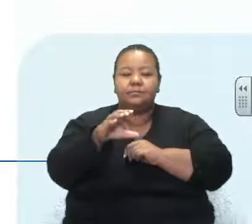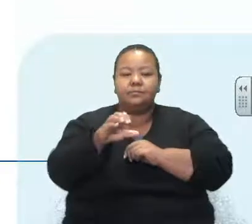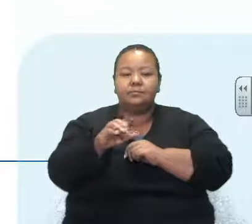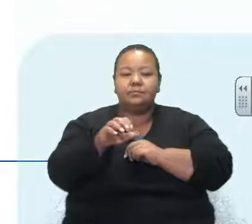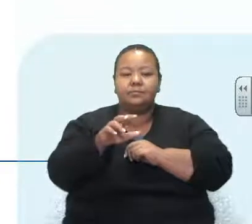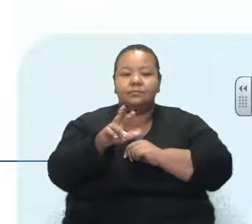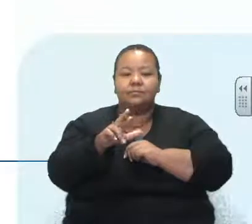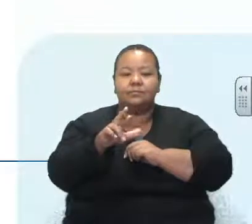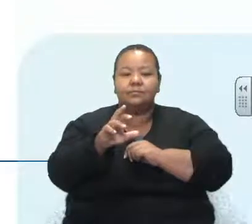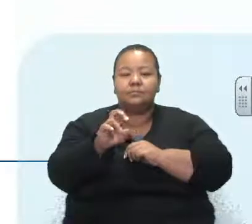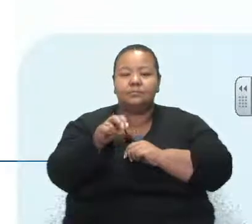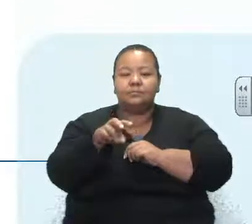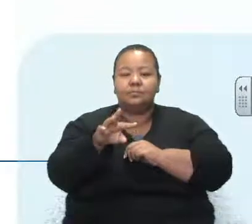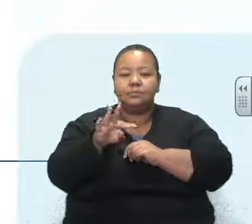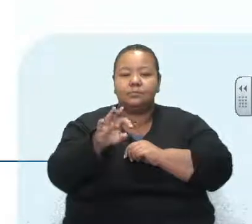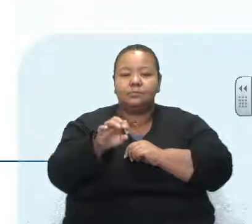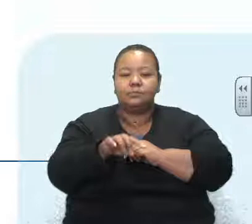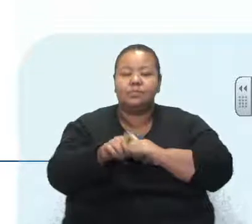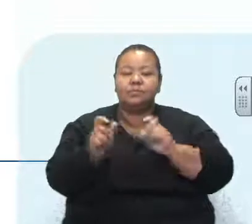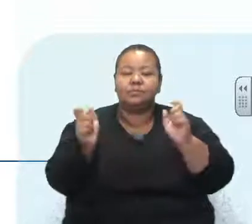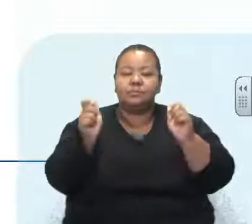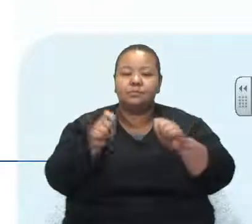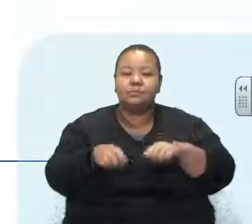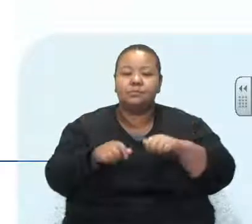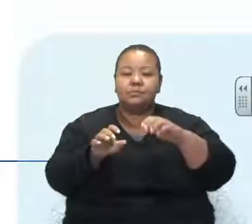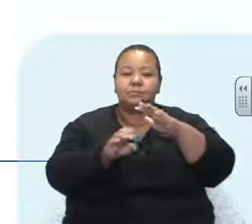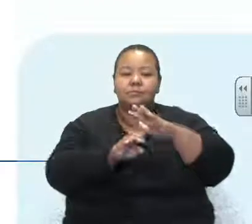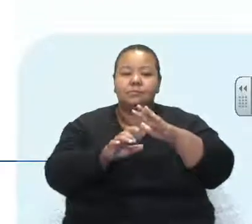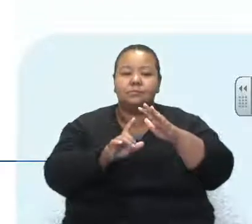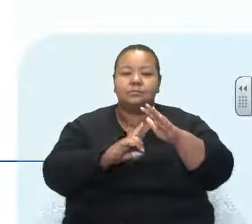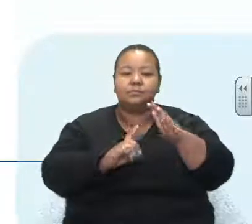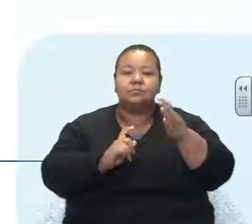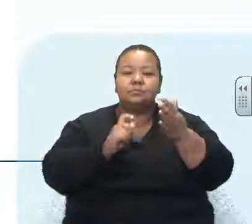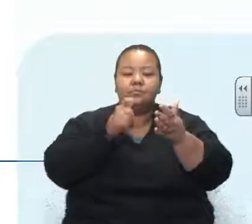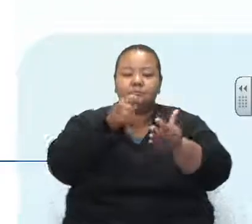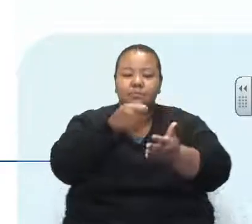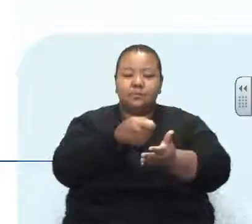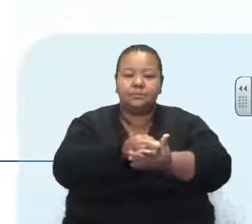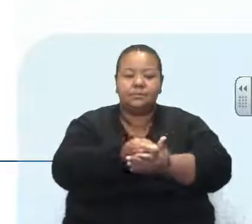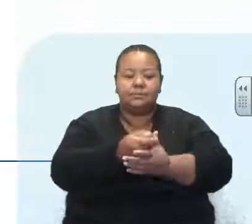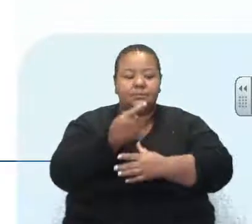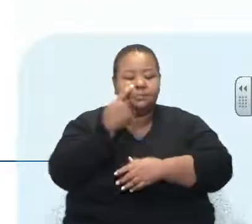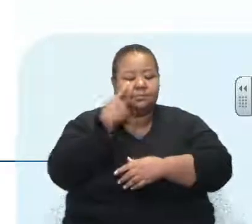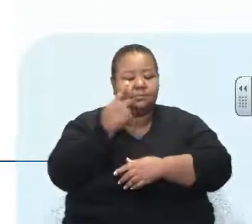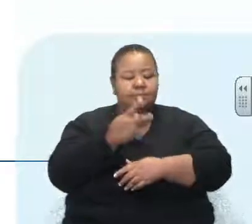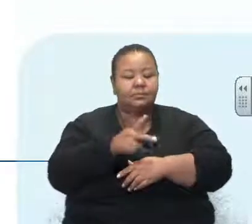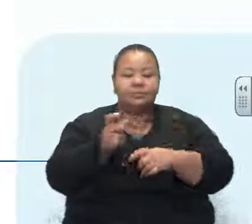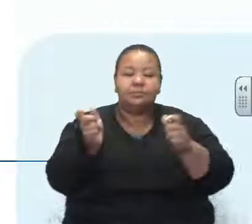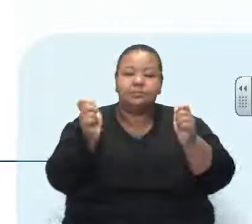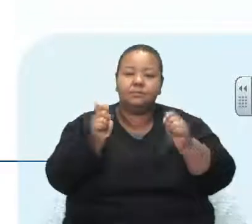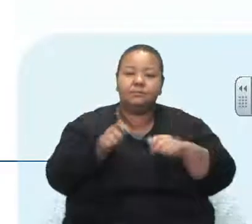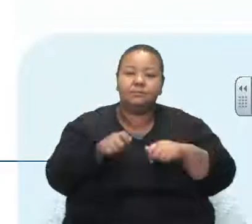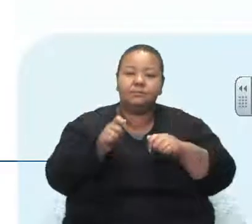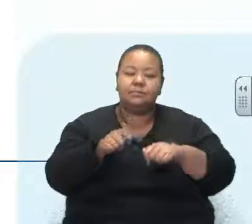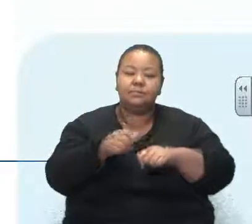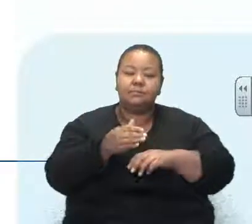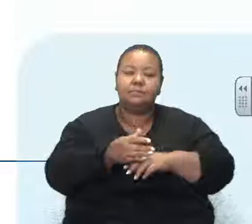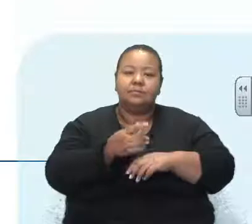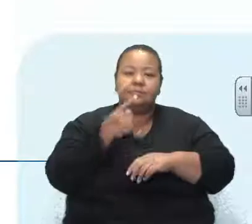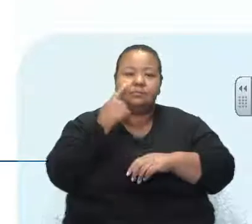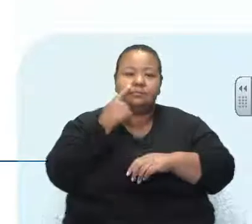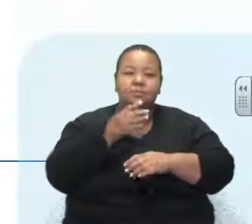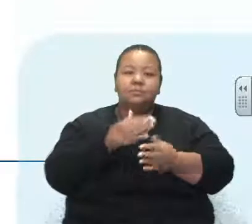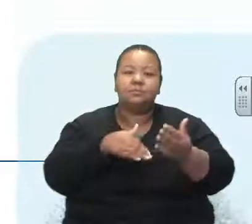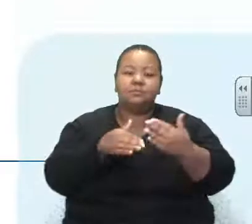que a empresa tem de honrar os seus compromissos ali, de conseguir avaliar sua capacidade de atender todas as suas obrigações, tudo que ela tem